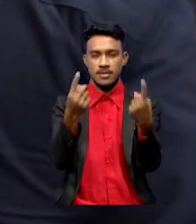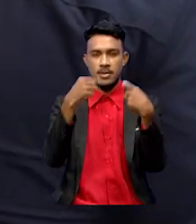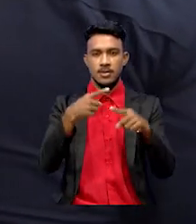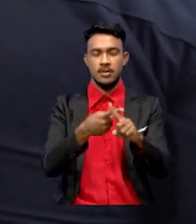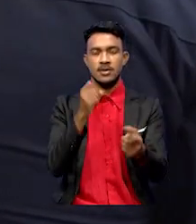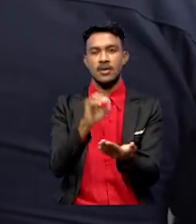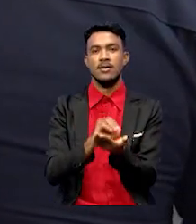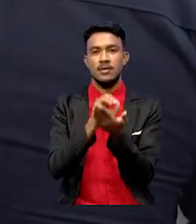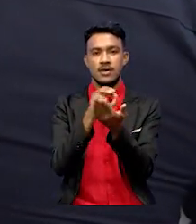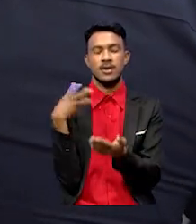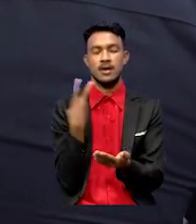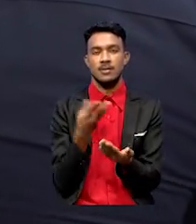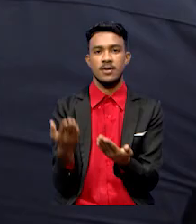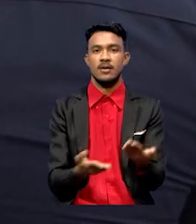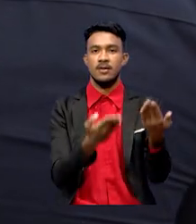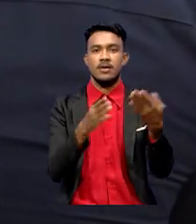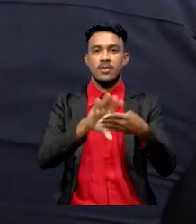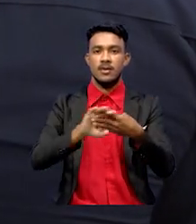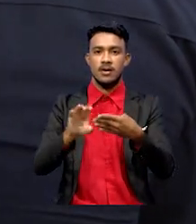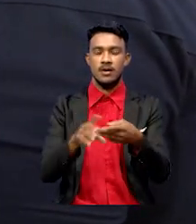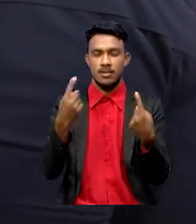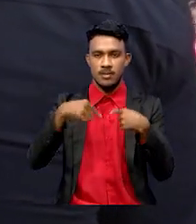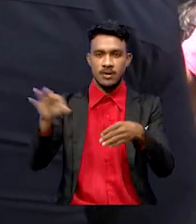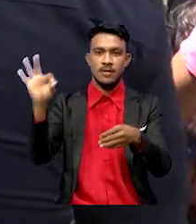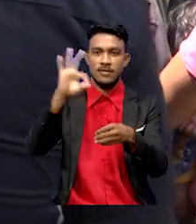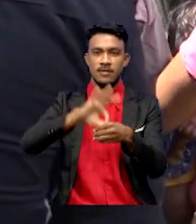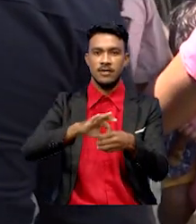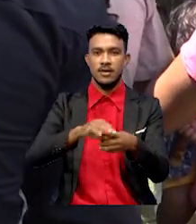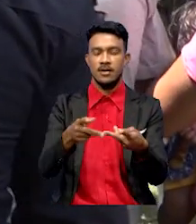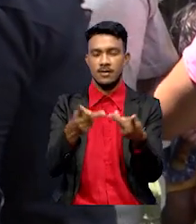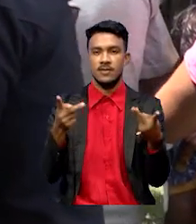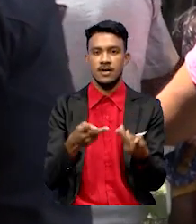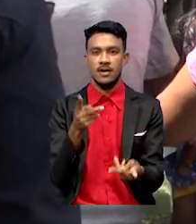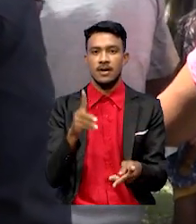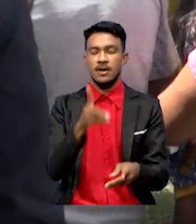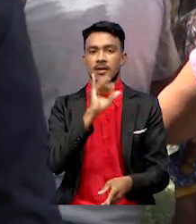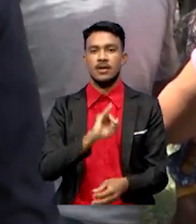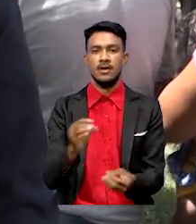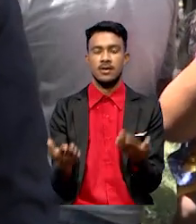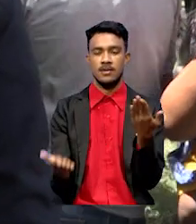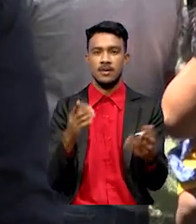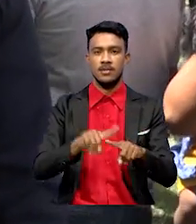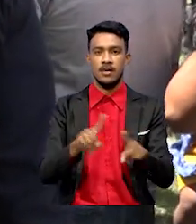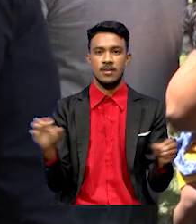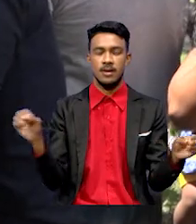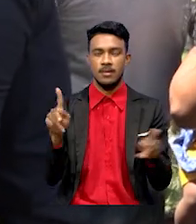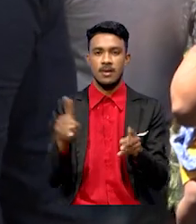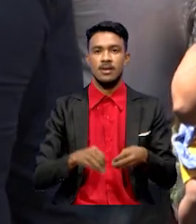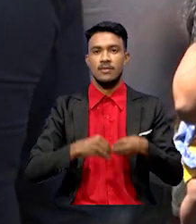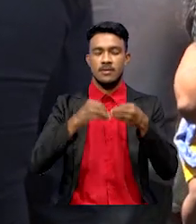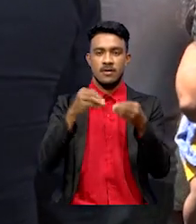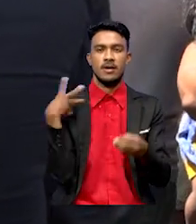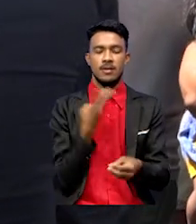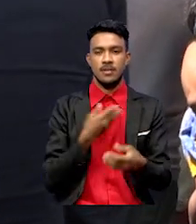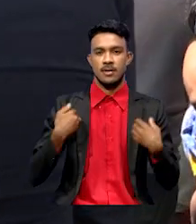Ya ami atulure ami letora baba vota ya. Sintru vota saun sira iha dilara. Mai be ema sela fo ami. Atate ta kata ami mos iha diretu